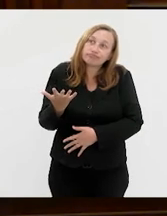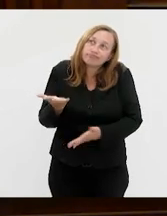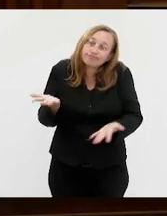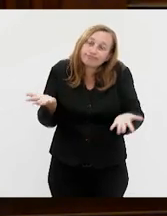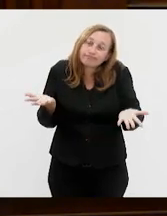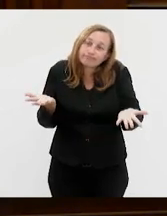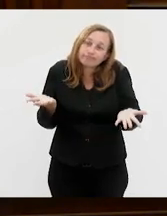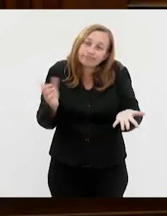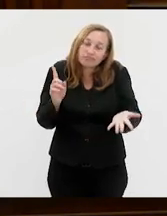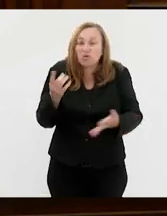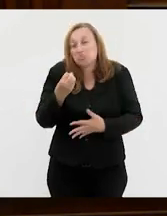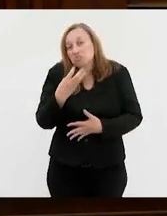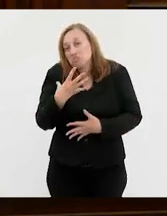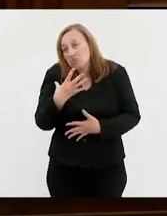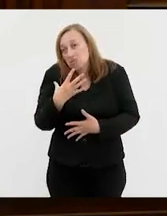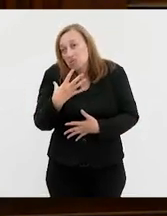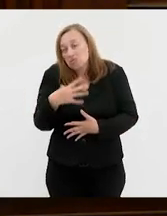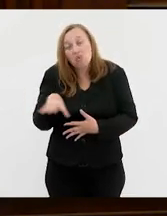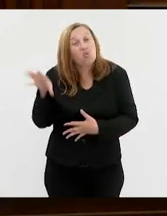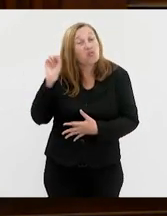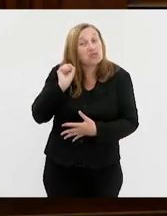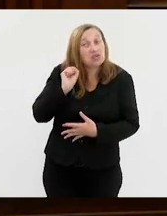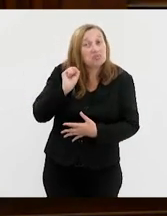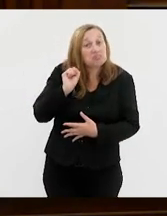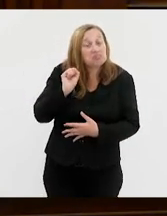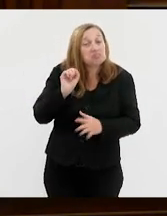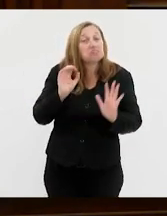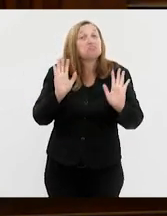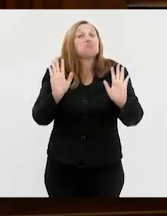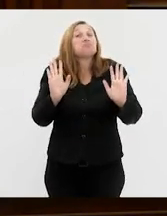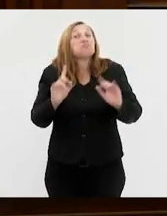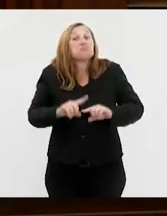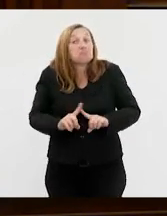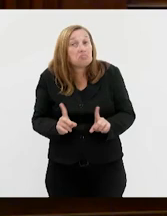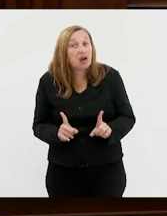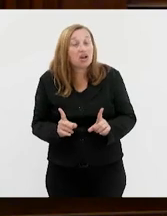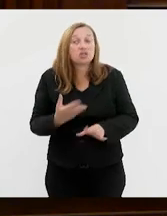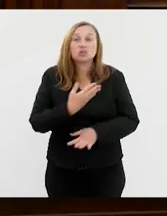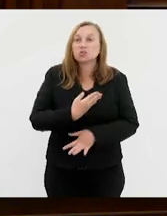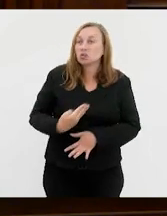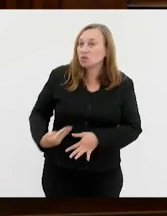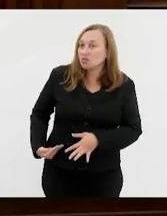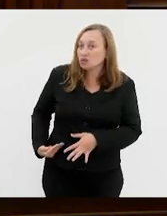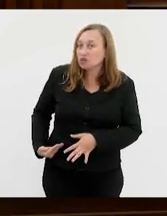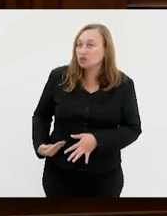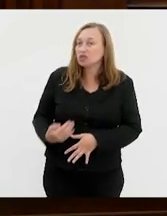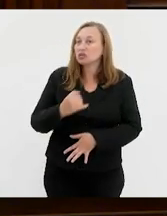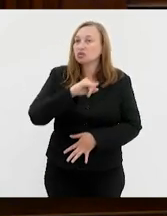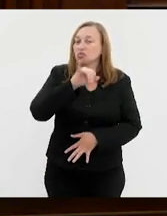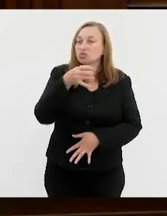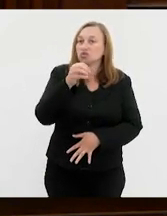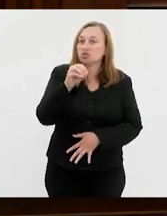Não é bom a gente ouvir. Mas o governo do Jorge Miranda